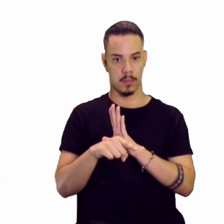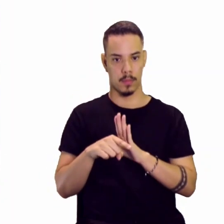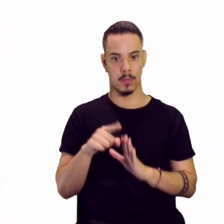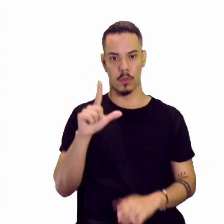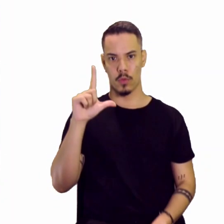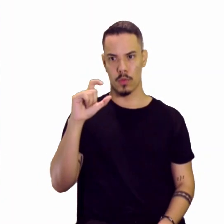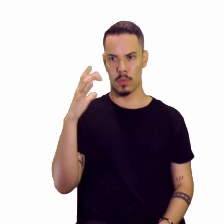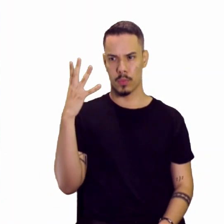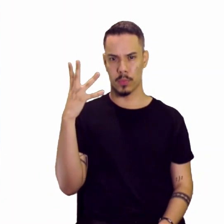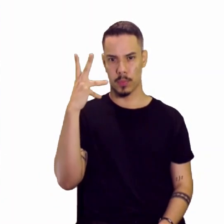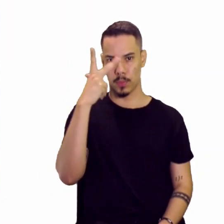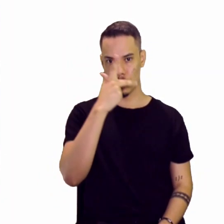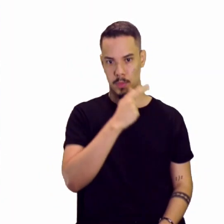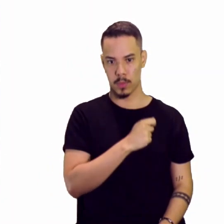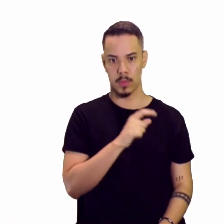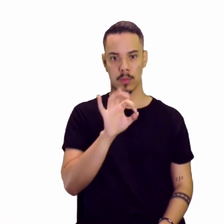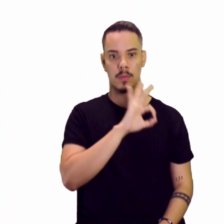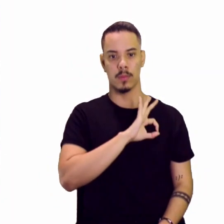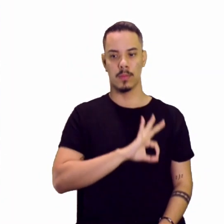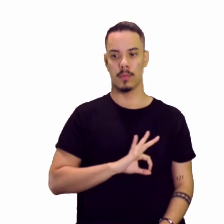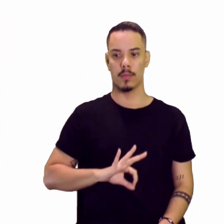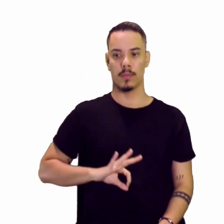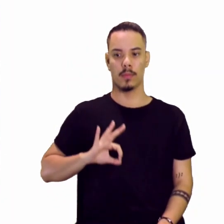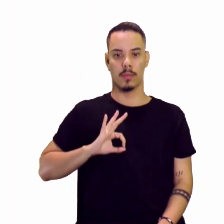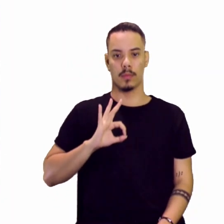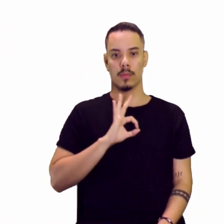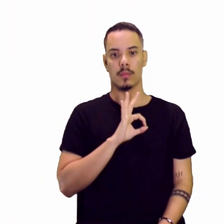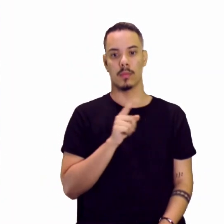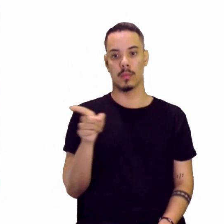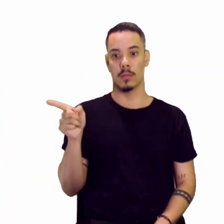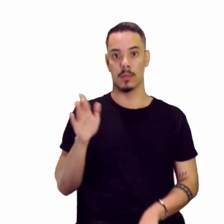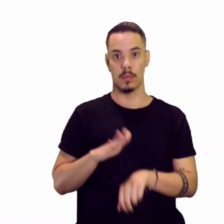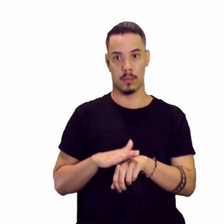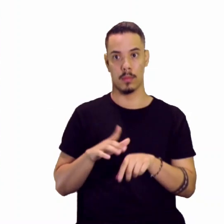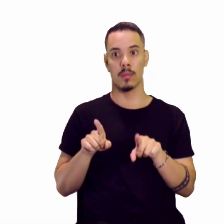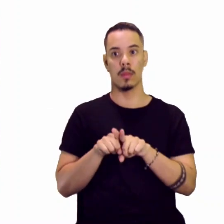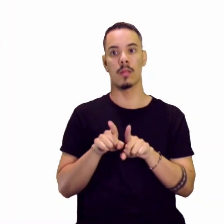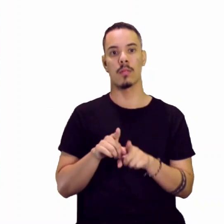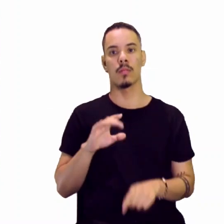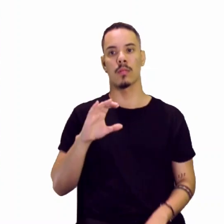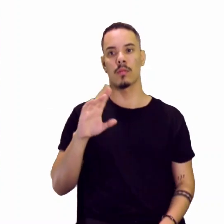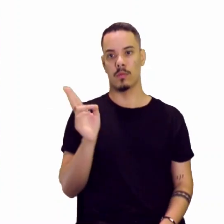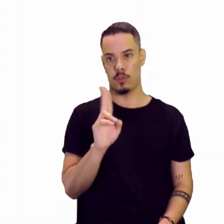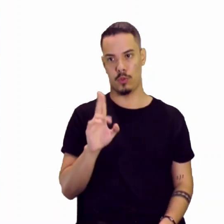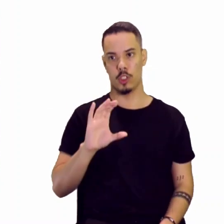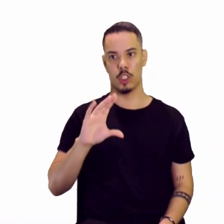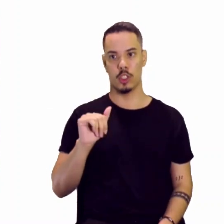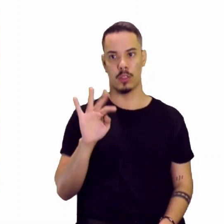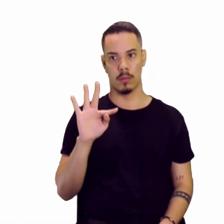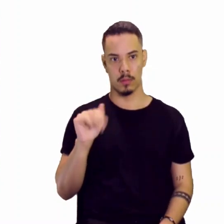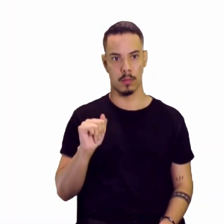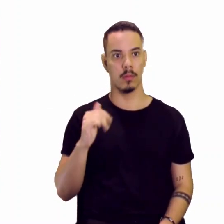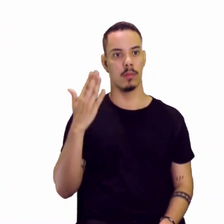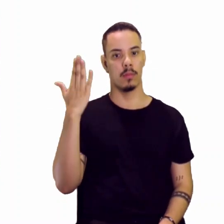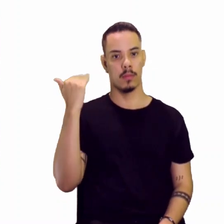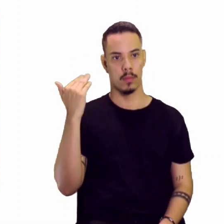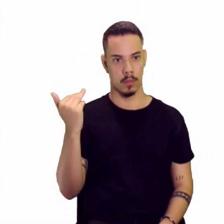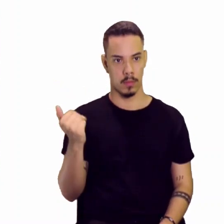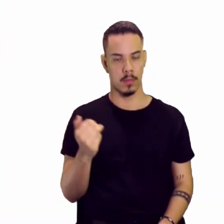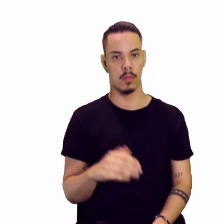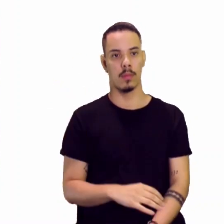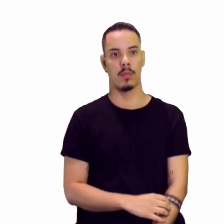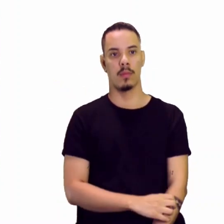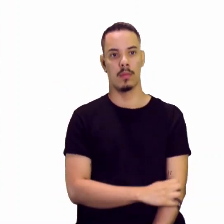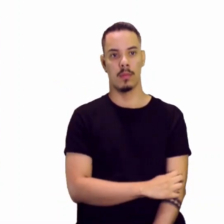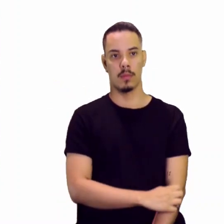foto bonita, né, do guepardo. Olha aí o guepardo. Esse guepardo, também conhecido por chita, né? É famoso aí. Eu já ouvi esse